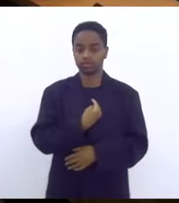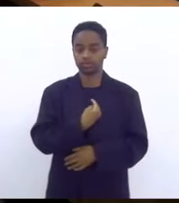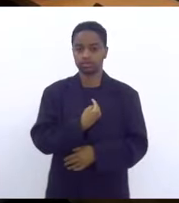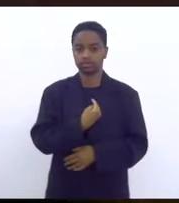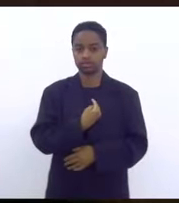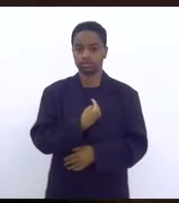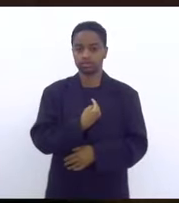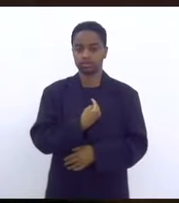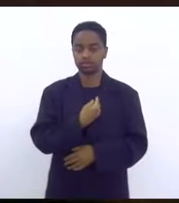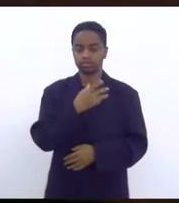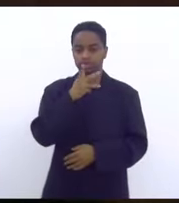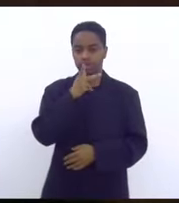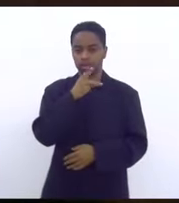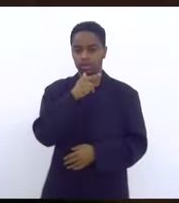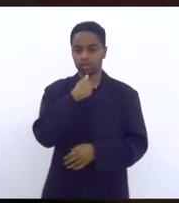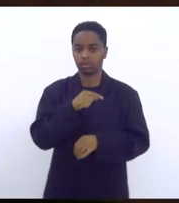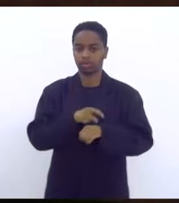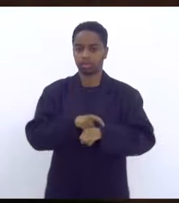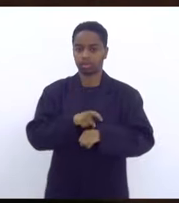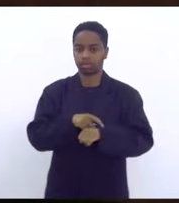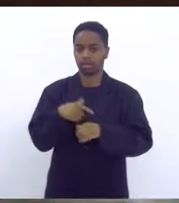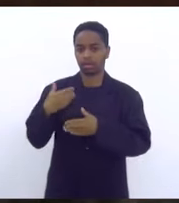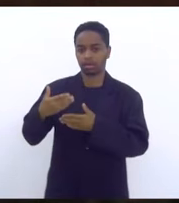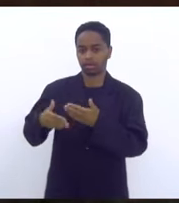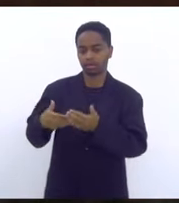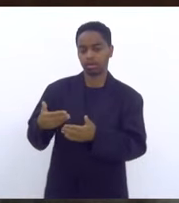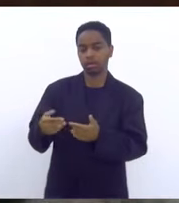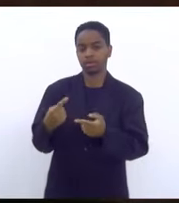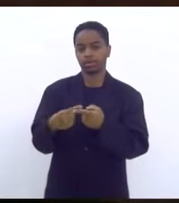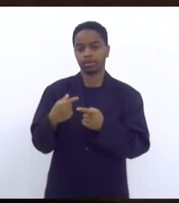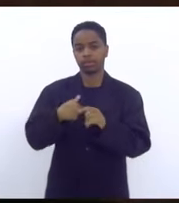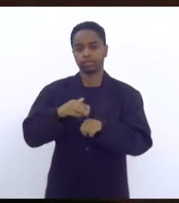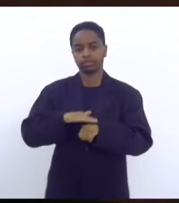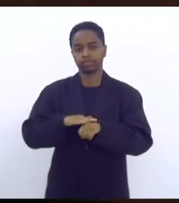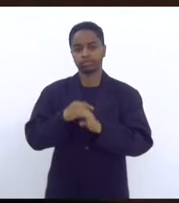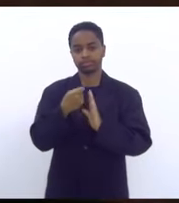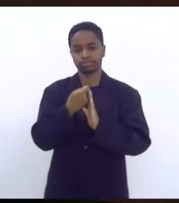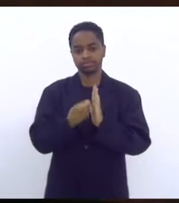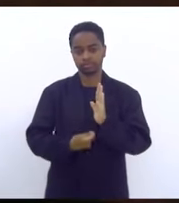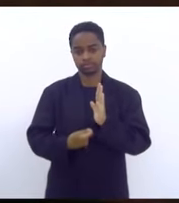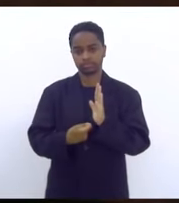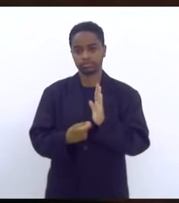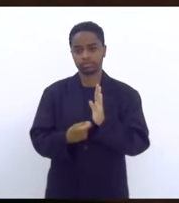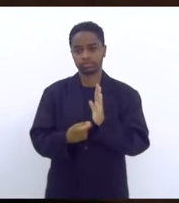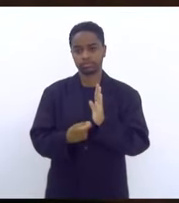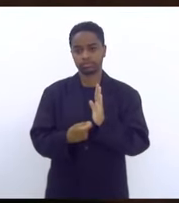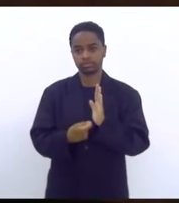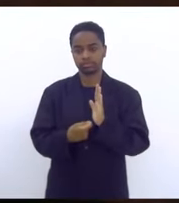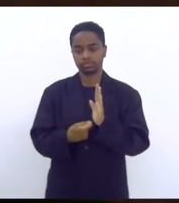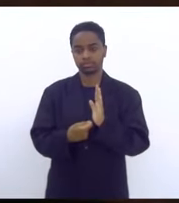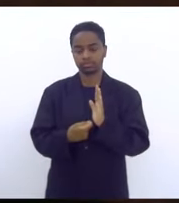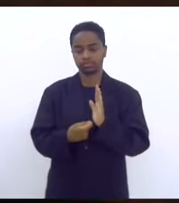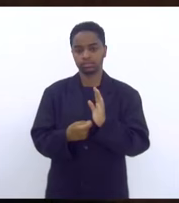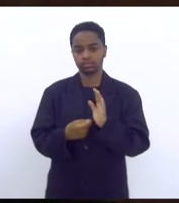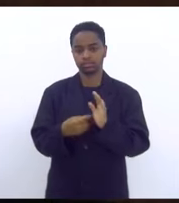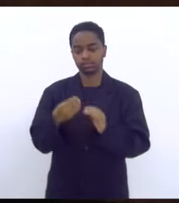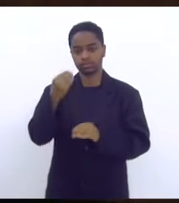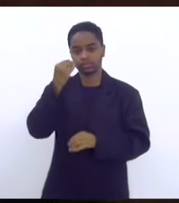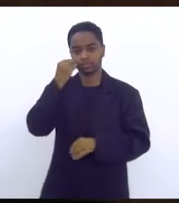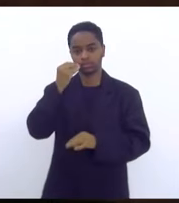um bom tempo, já que eu fui relator, no sentido de